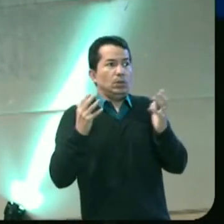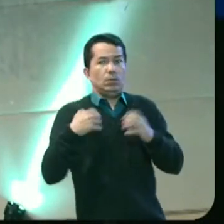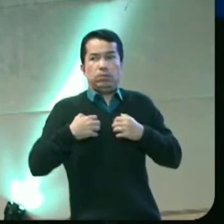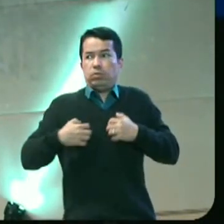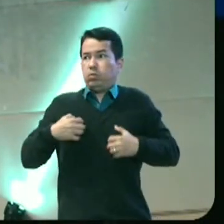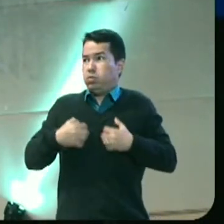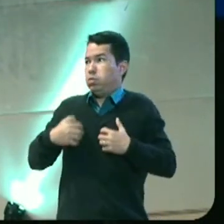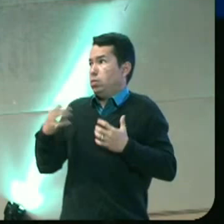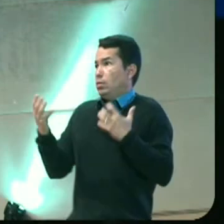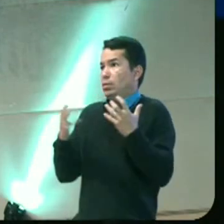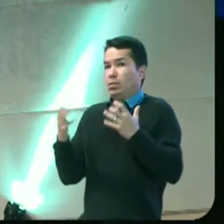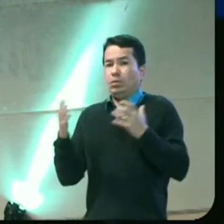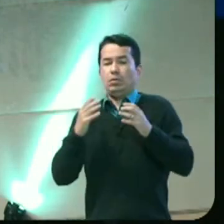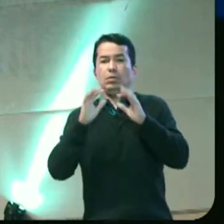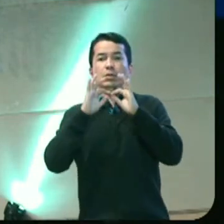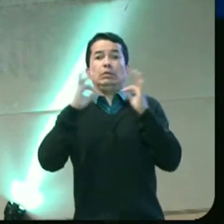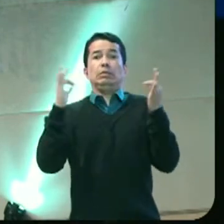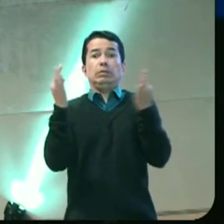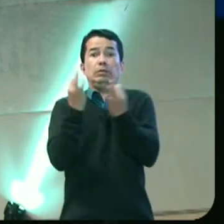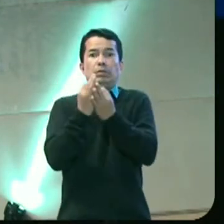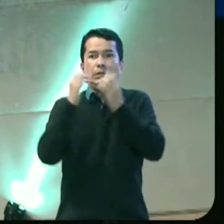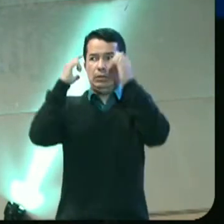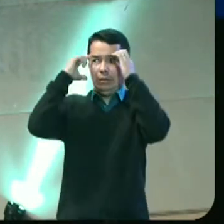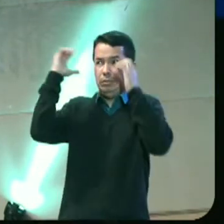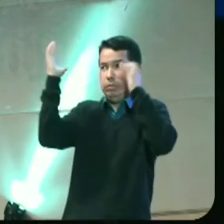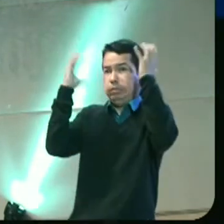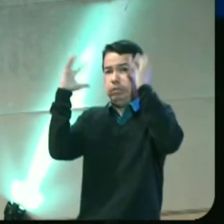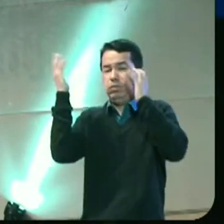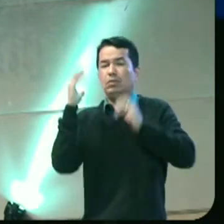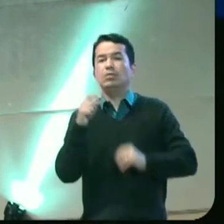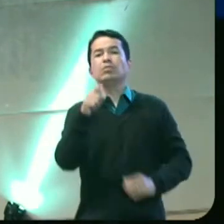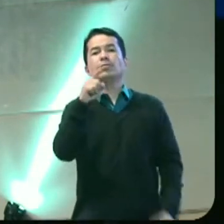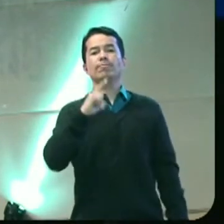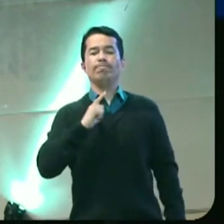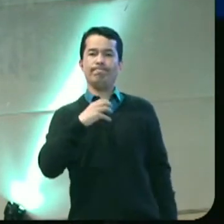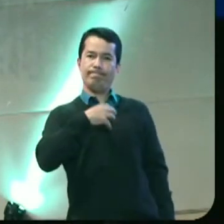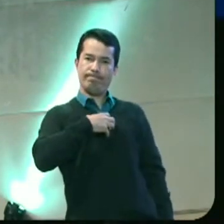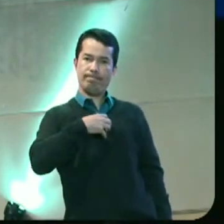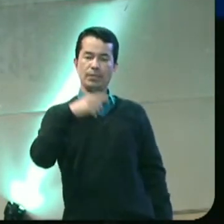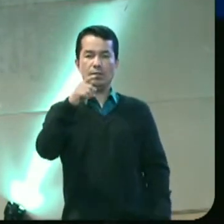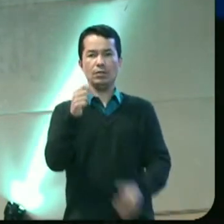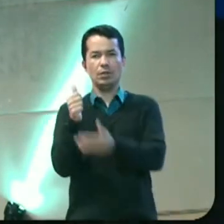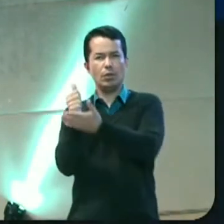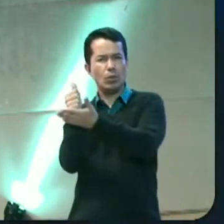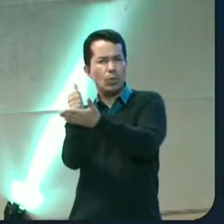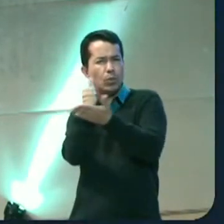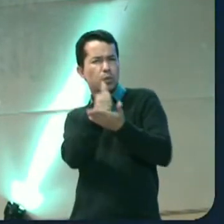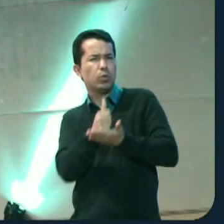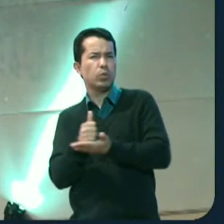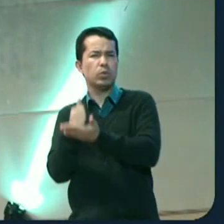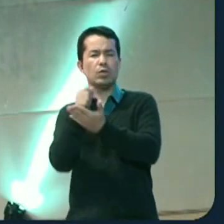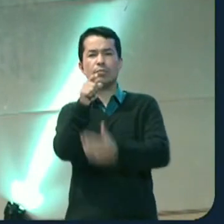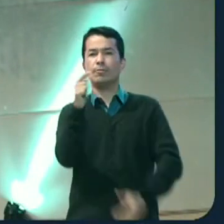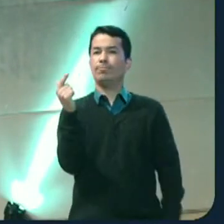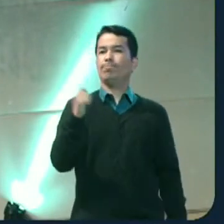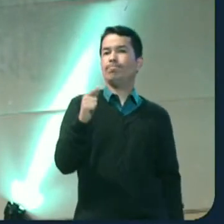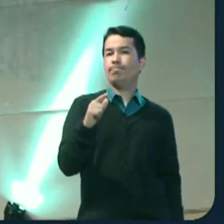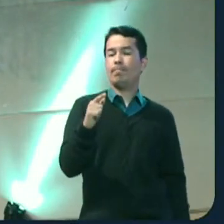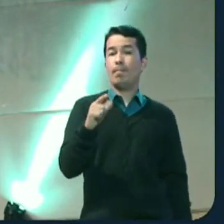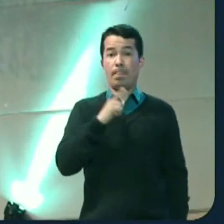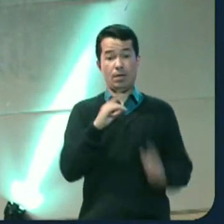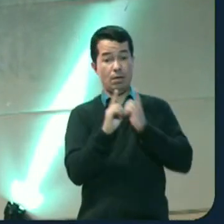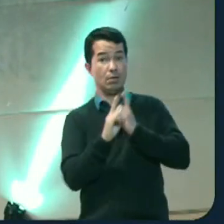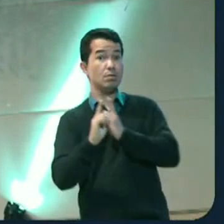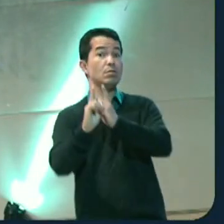tempestade. Você está sentindo que não tem o controle. Aqueles discípulos estavam andando com Jesus e vendo o que Jesus sabia